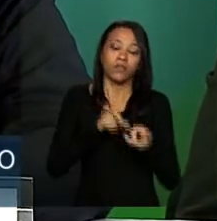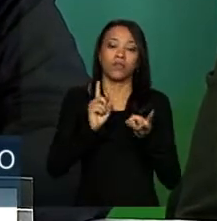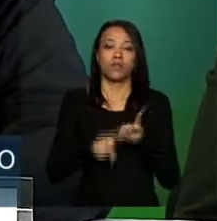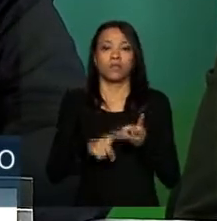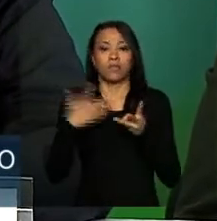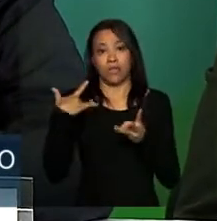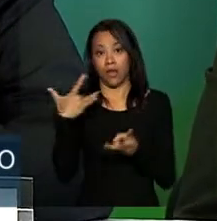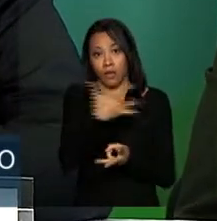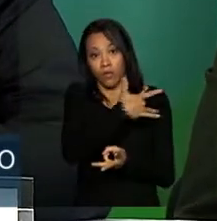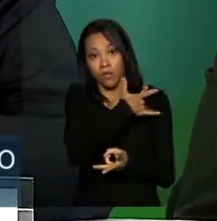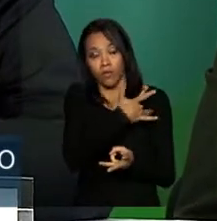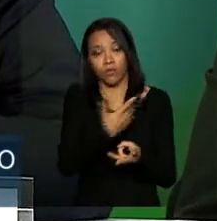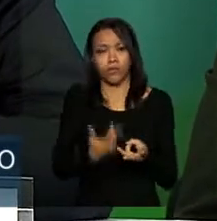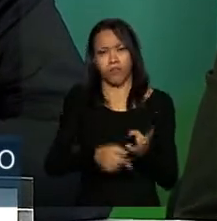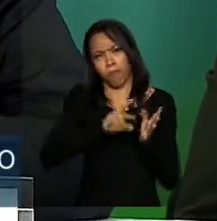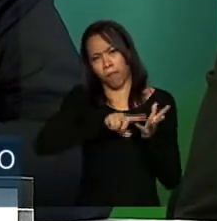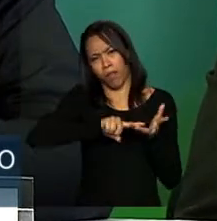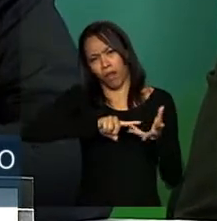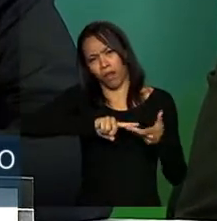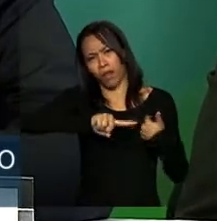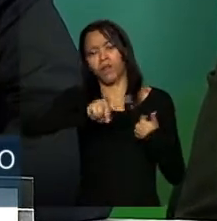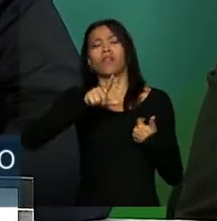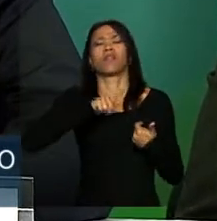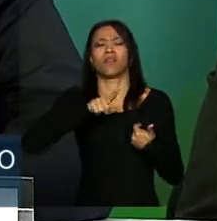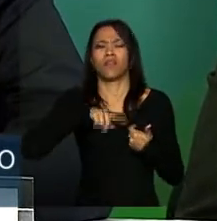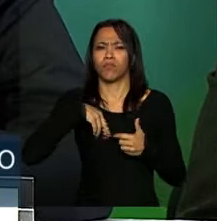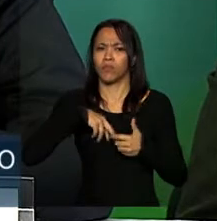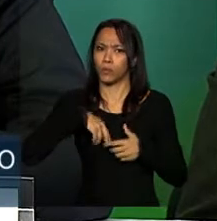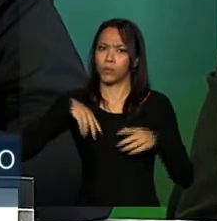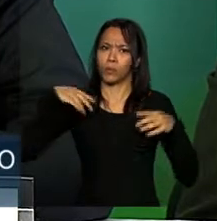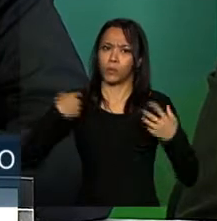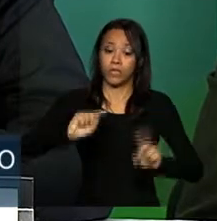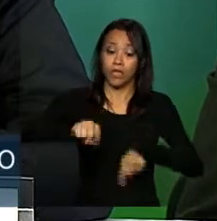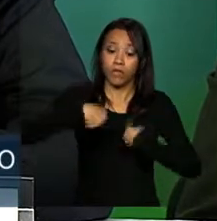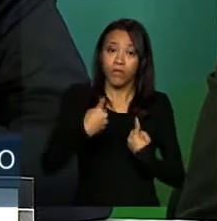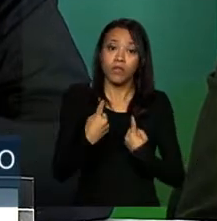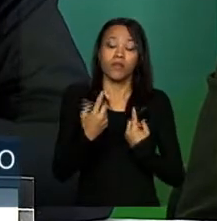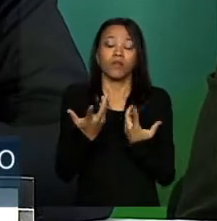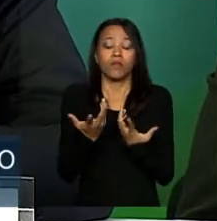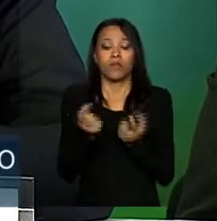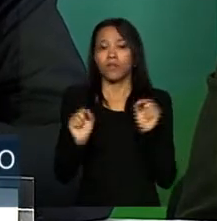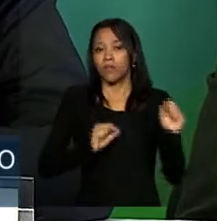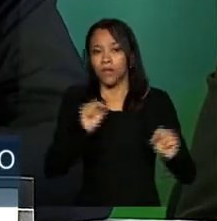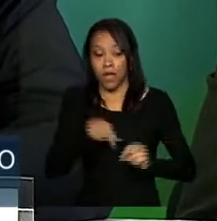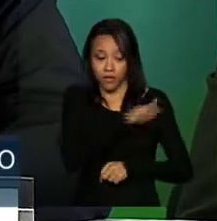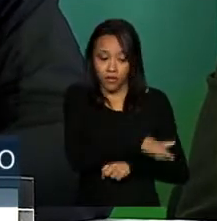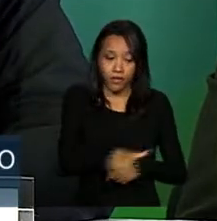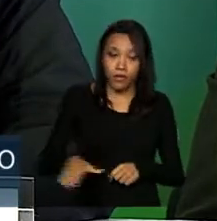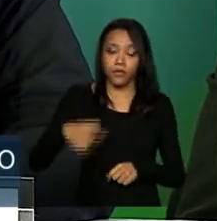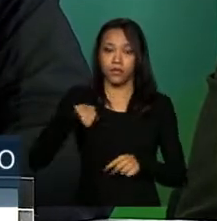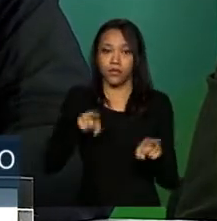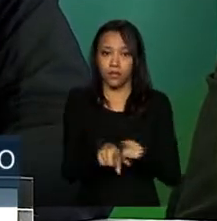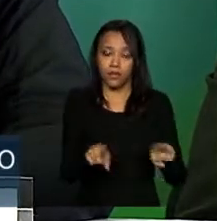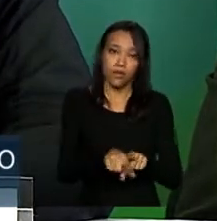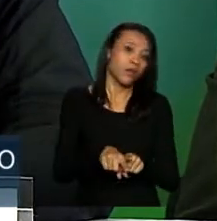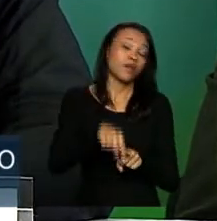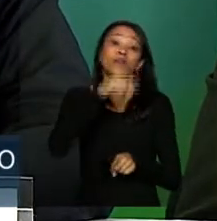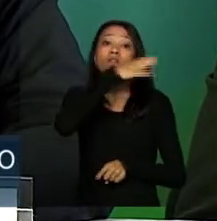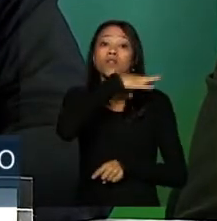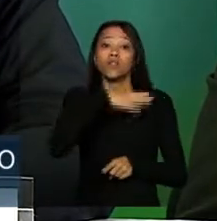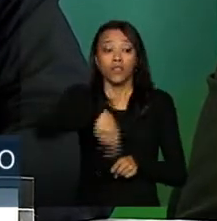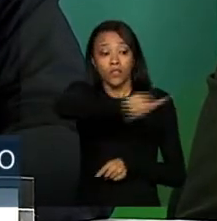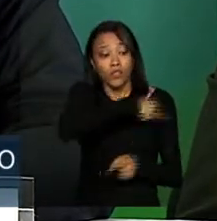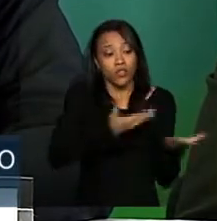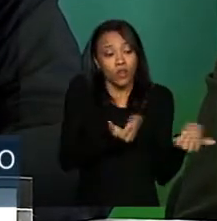foi mencionado aqui. Nós temos um grande desafio, que é de criarmos condições para que as crianças e os jovens permaneçam no meio